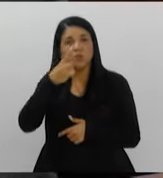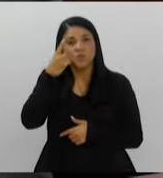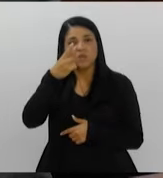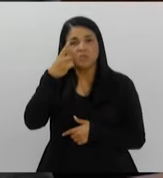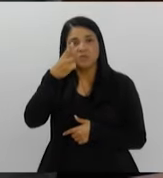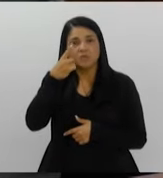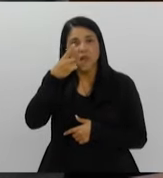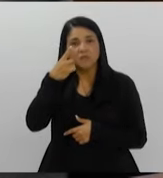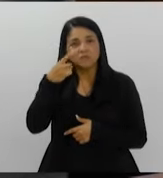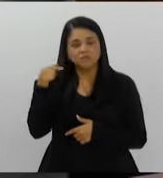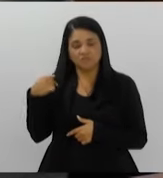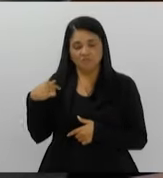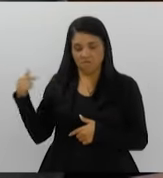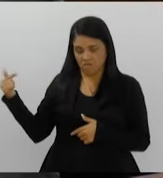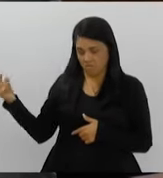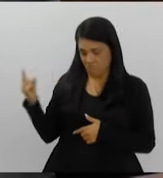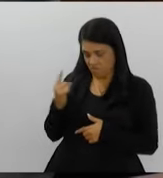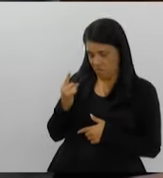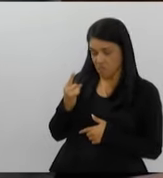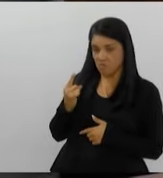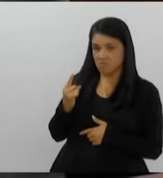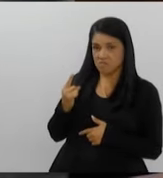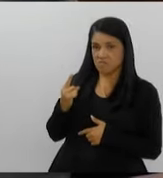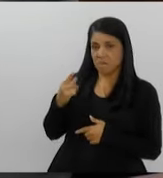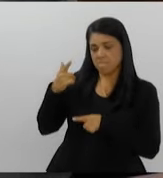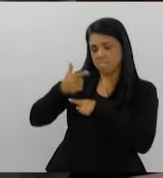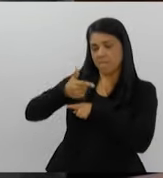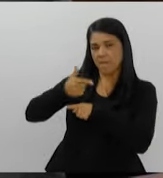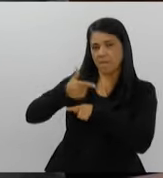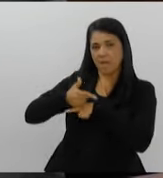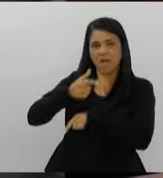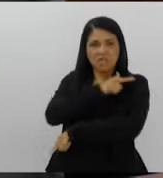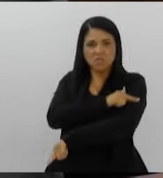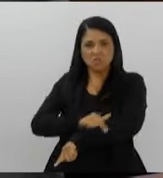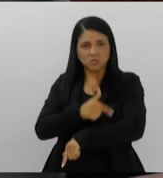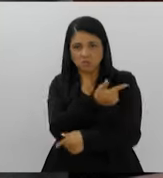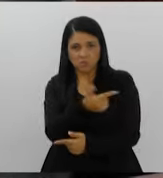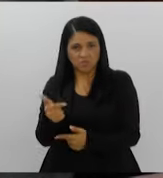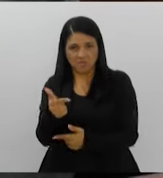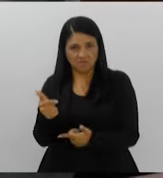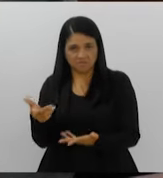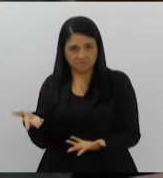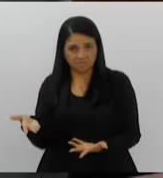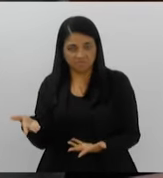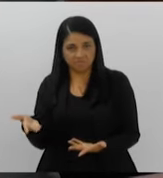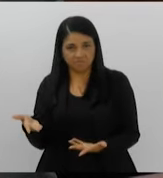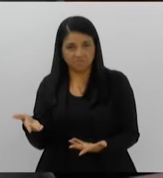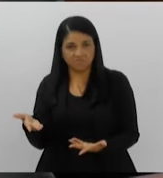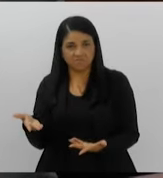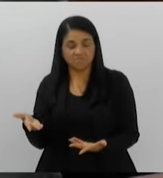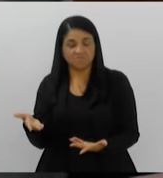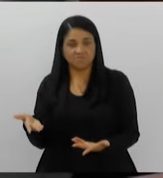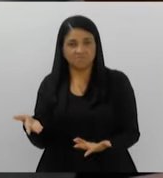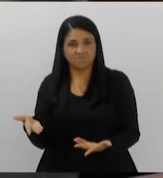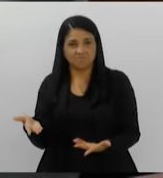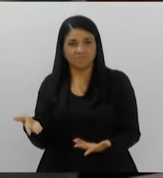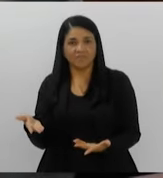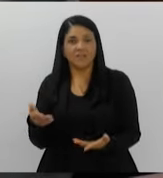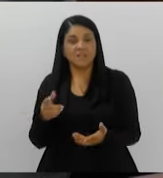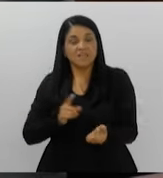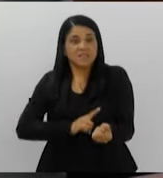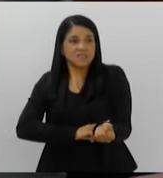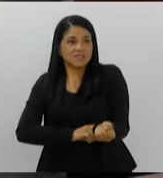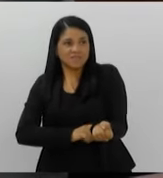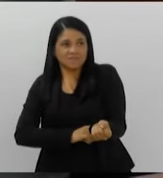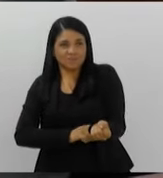meter o bedelho, onde não era chamado, de forma mal educada e deselegante, e certamente